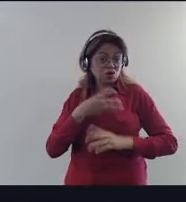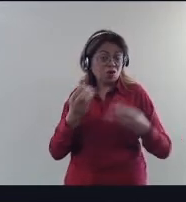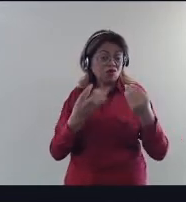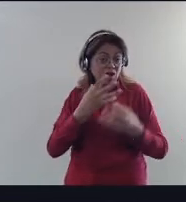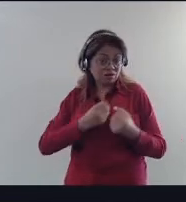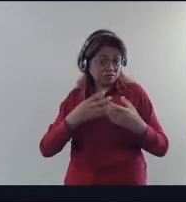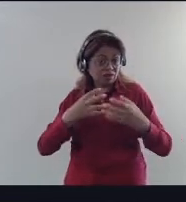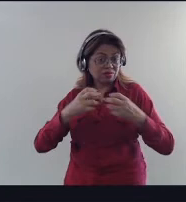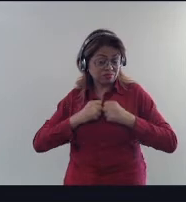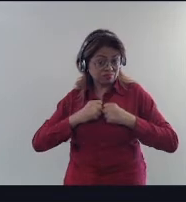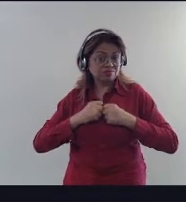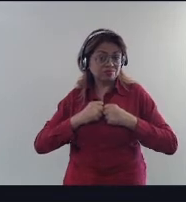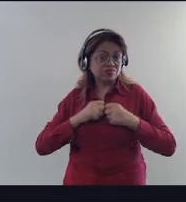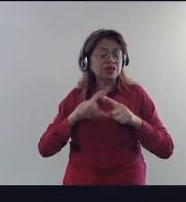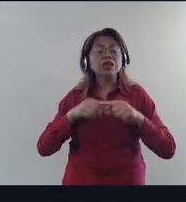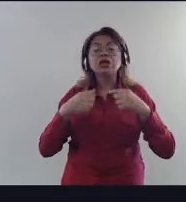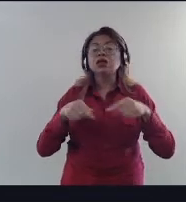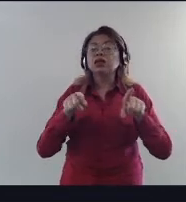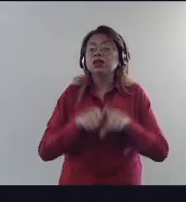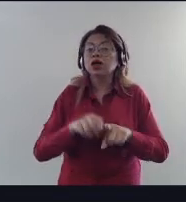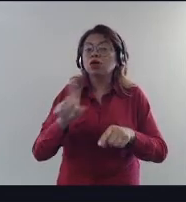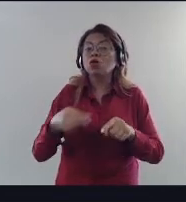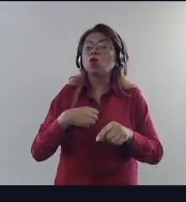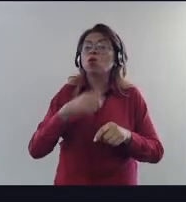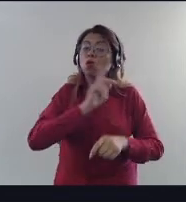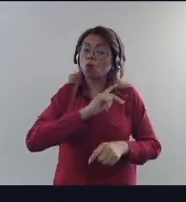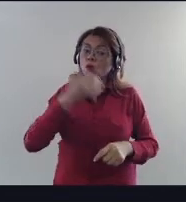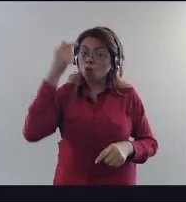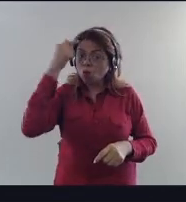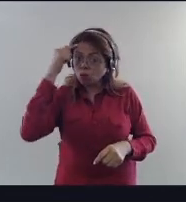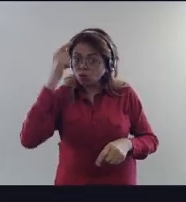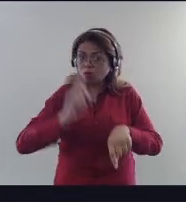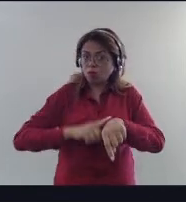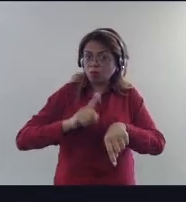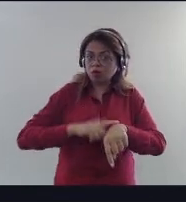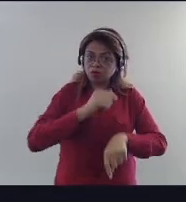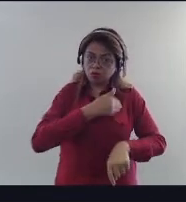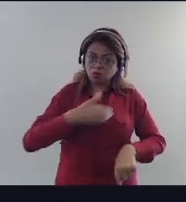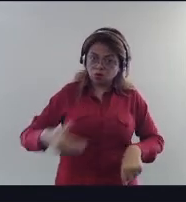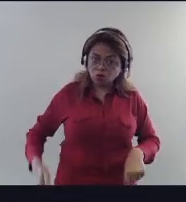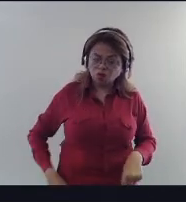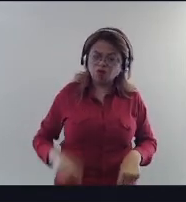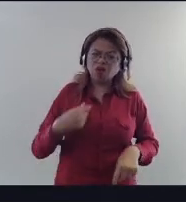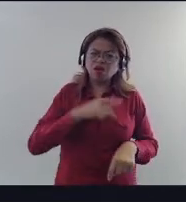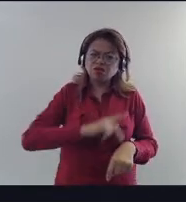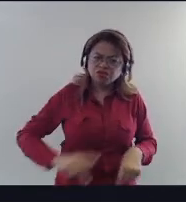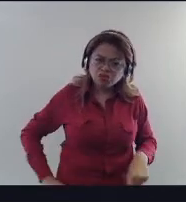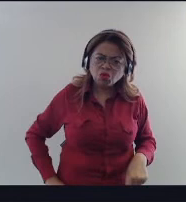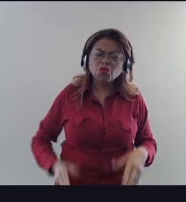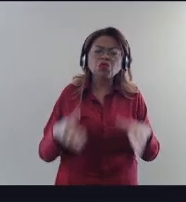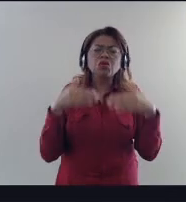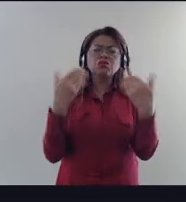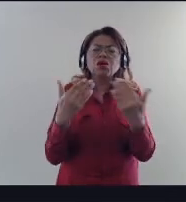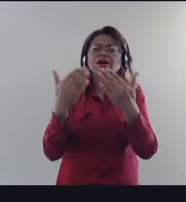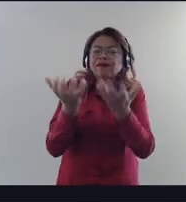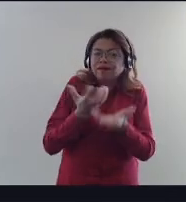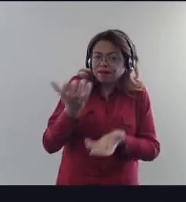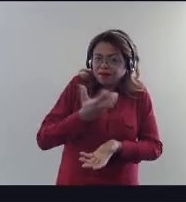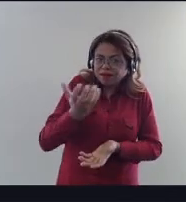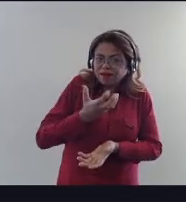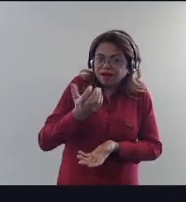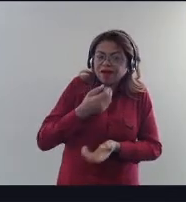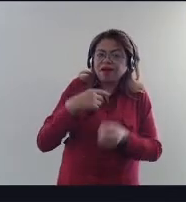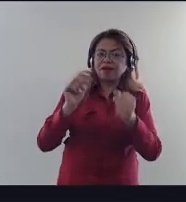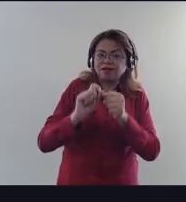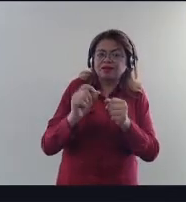de governo, por exemplo, eu criar políticas inclusivas dessa outra metade da curva que não teve acesso a